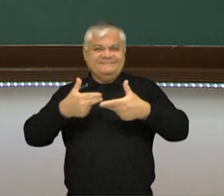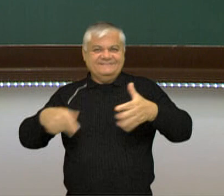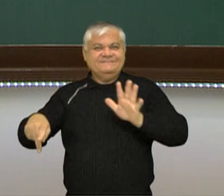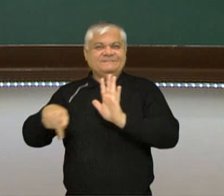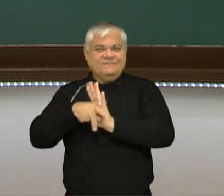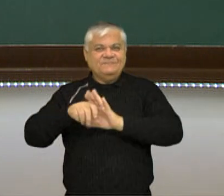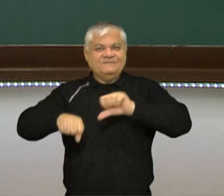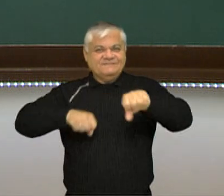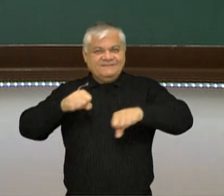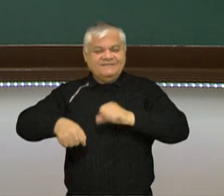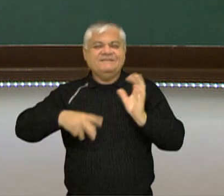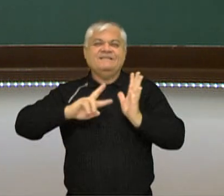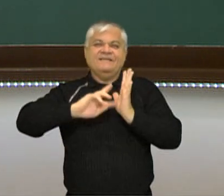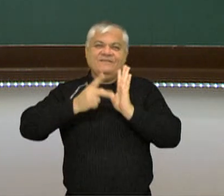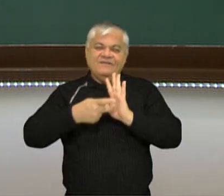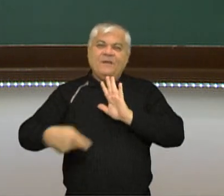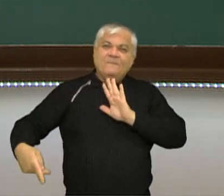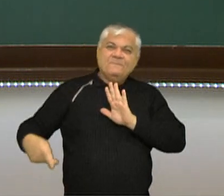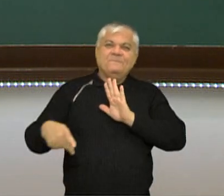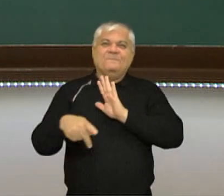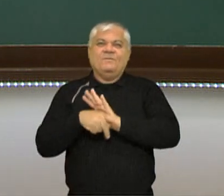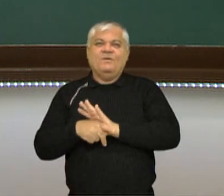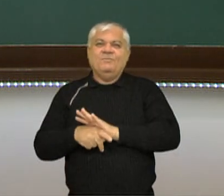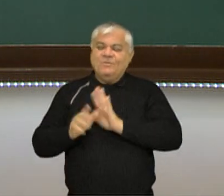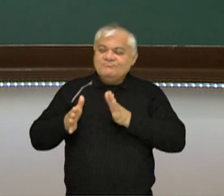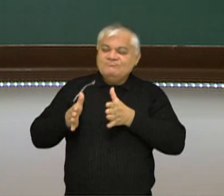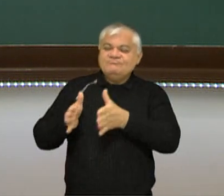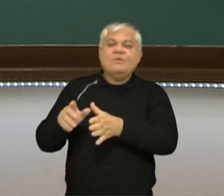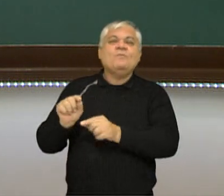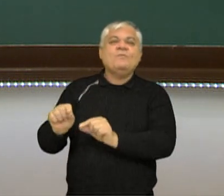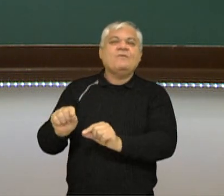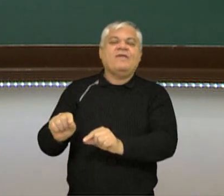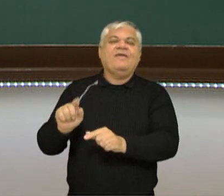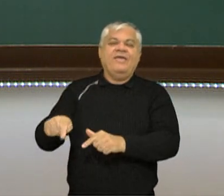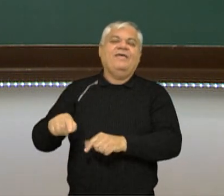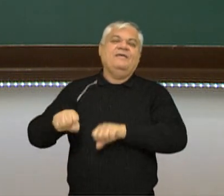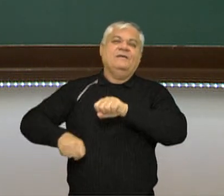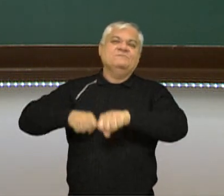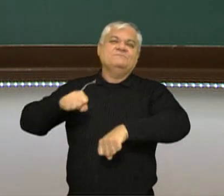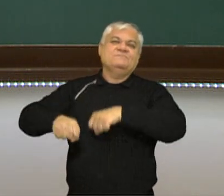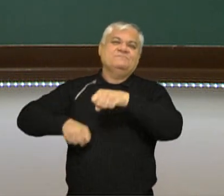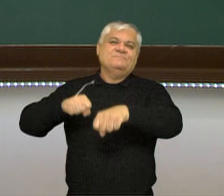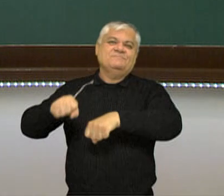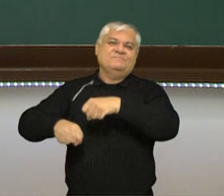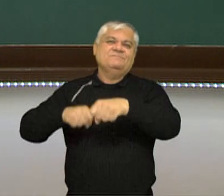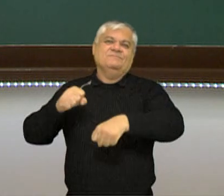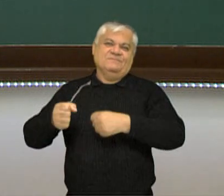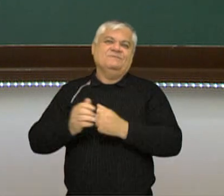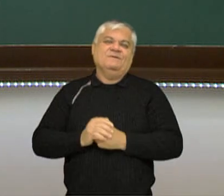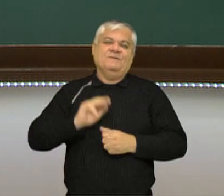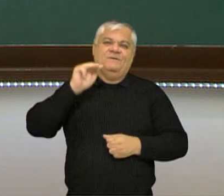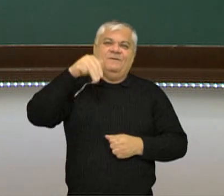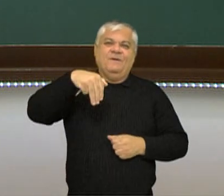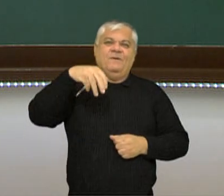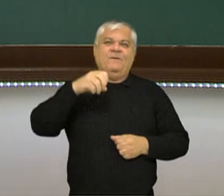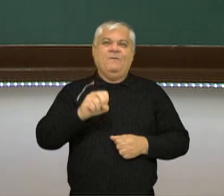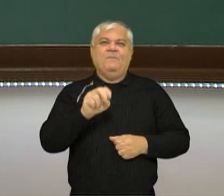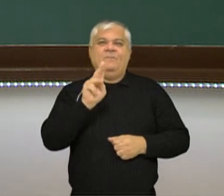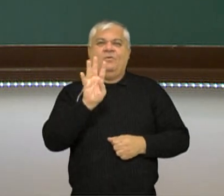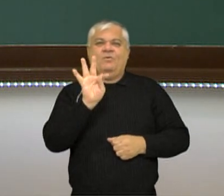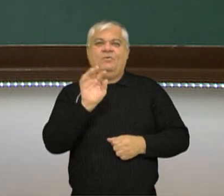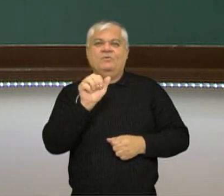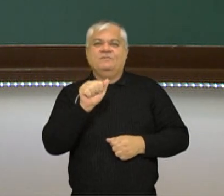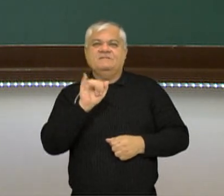ciclismo, significa que esse material ele está direcionado para a prática do mountain bike,